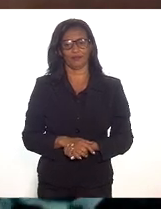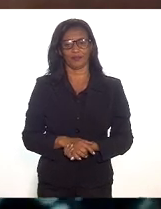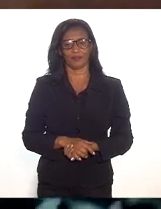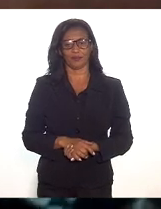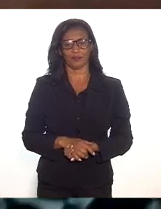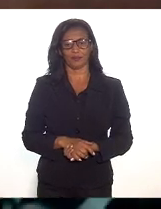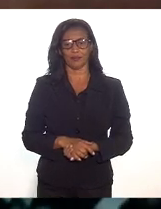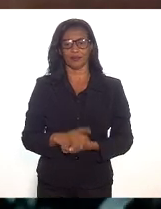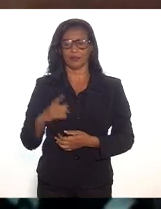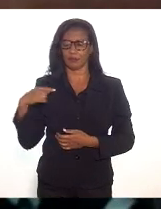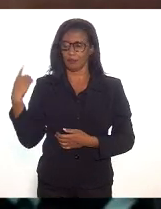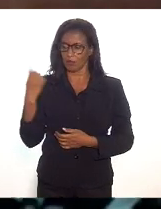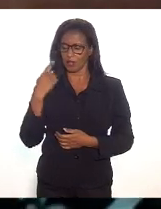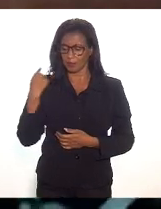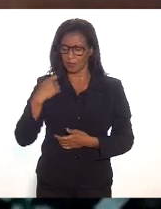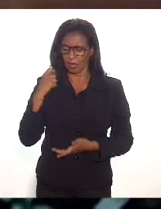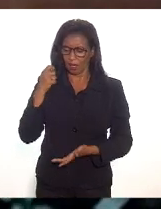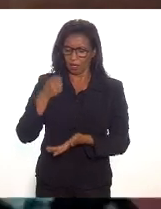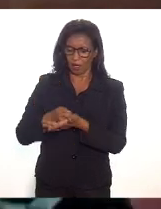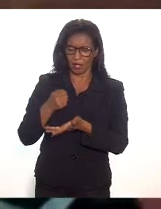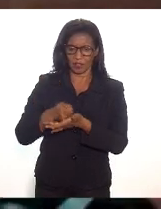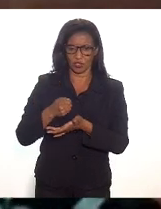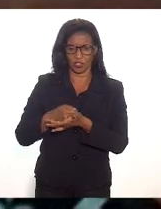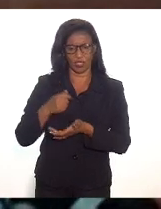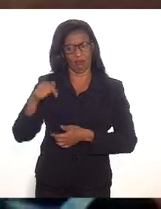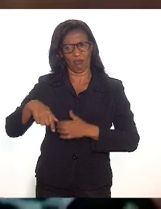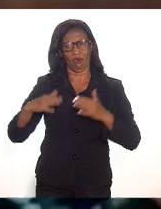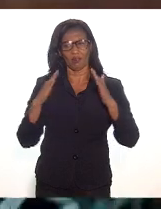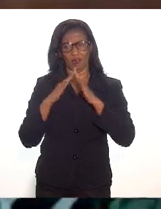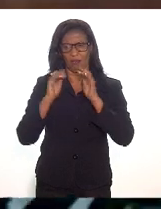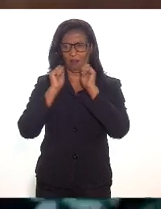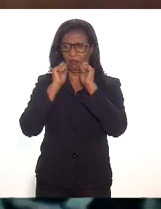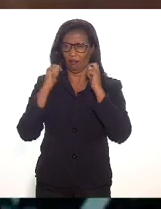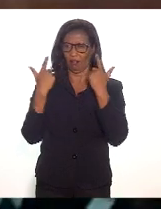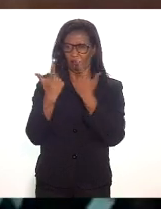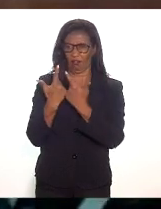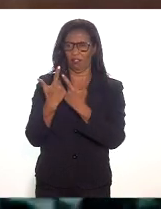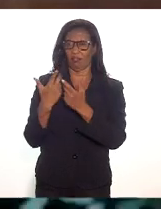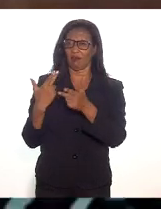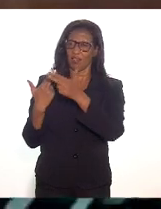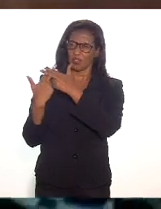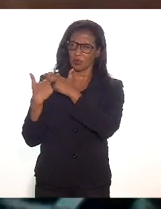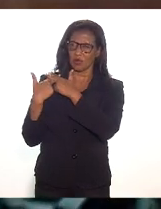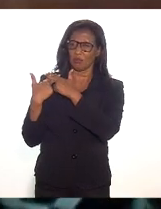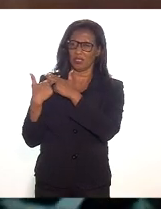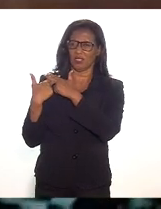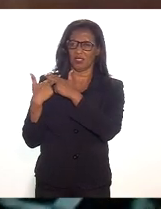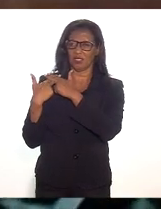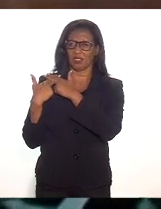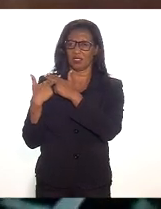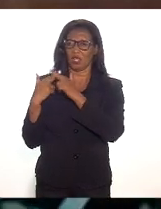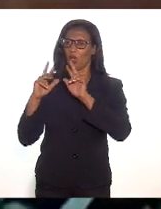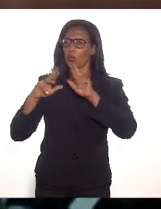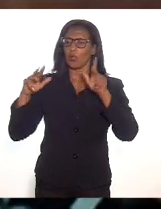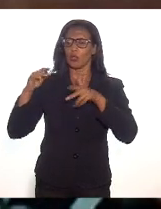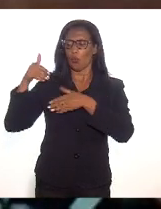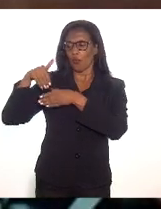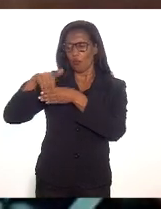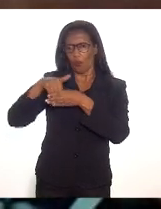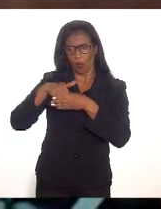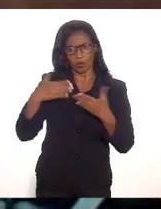A gente precisa garantir que essa casa se responsabilize não só pelo que a gente vota agora,